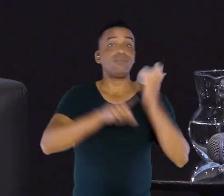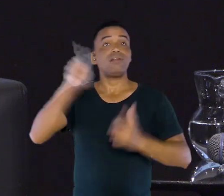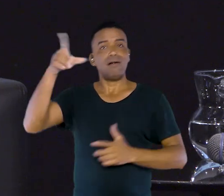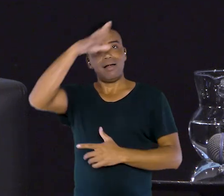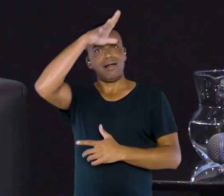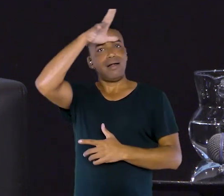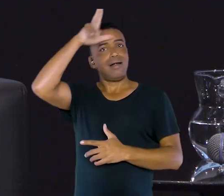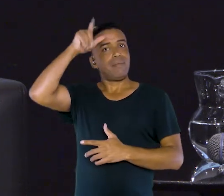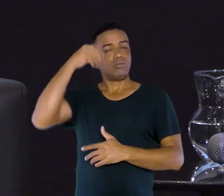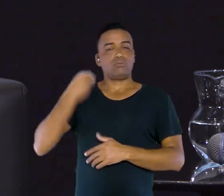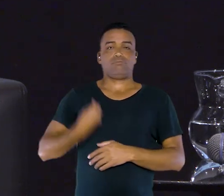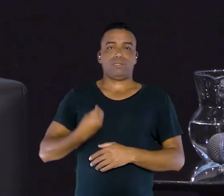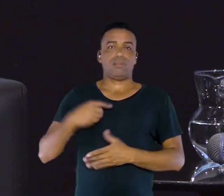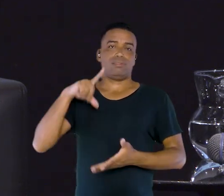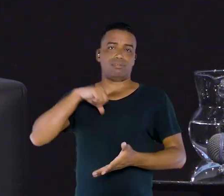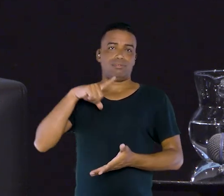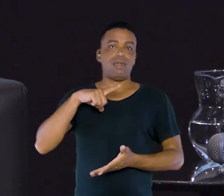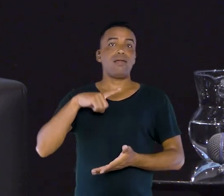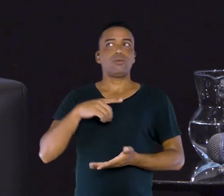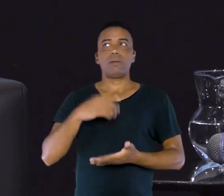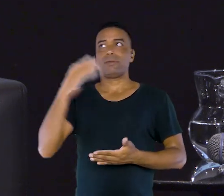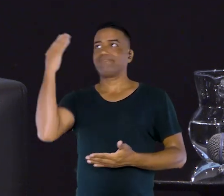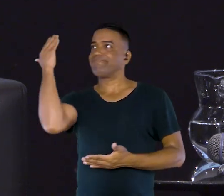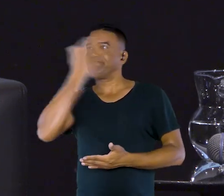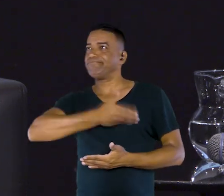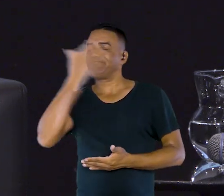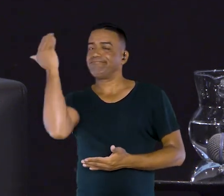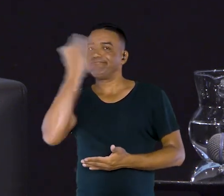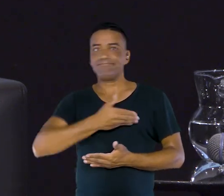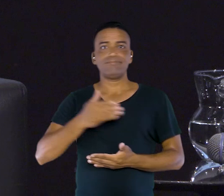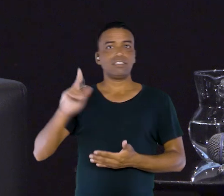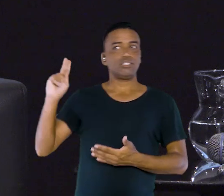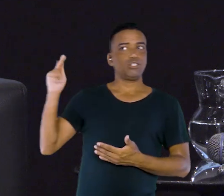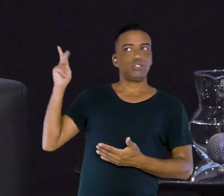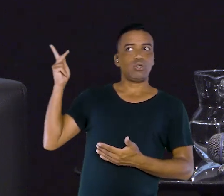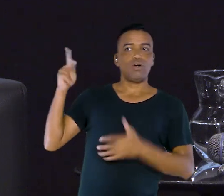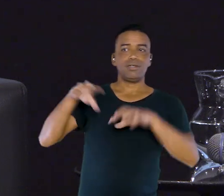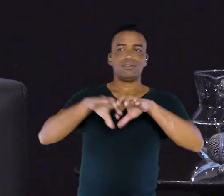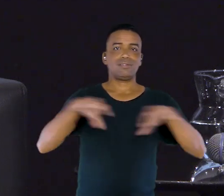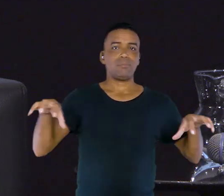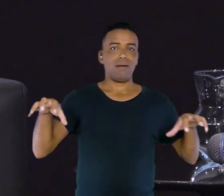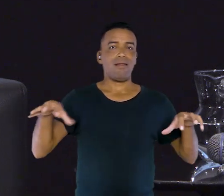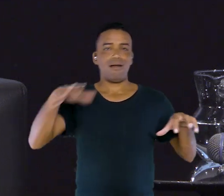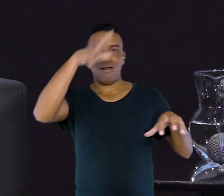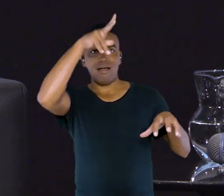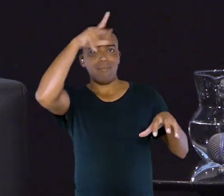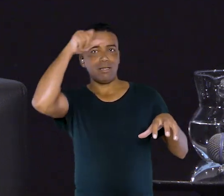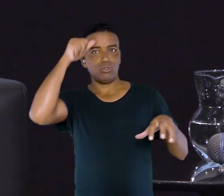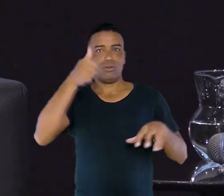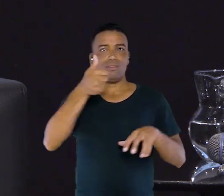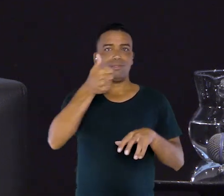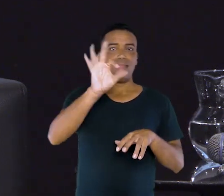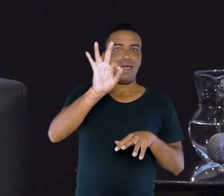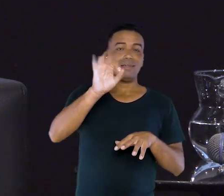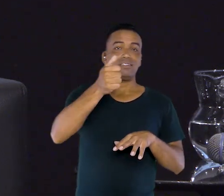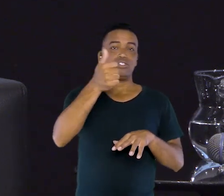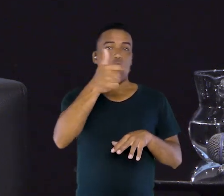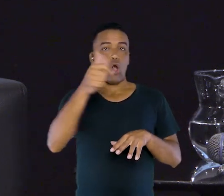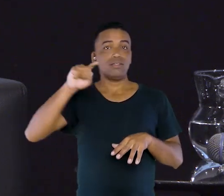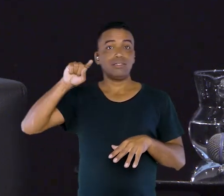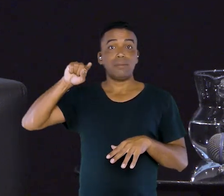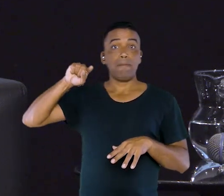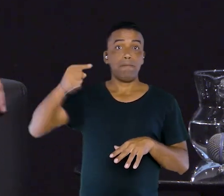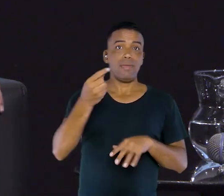presentes na Amazônia hoje em dia. Isso, para mim, é uma evidência clara de que essa história, não dá para separar a história da Amazônia nos últimos 10, 12 mil